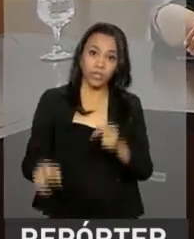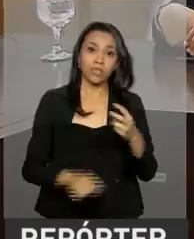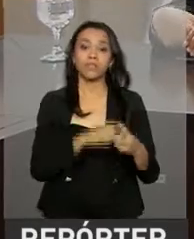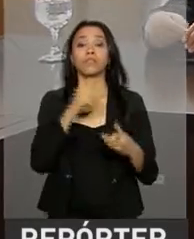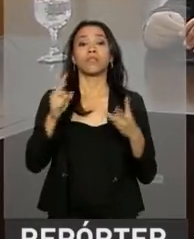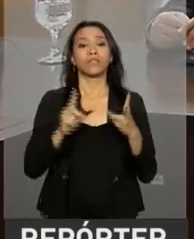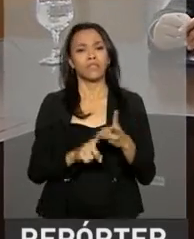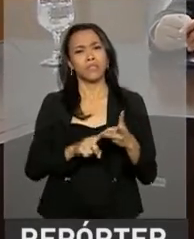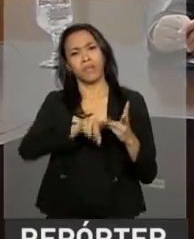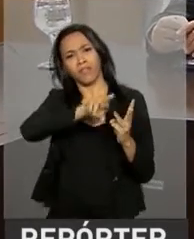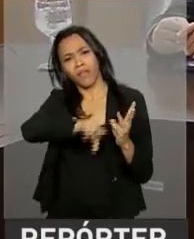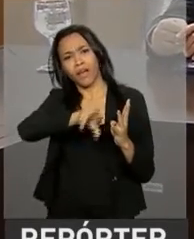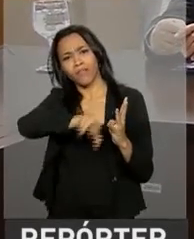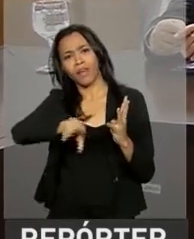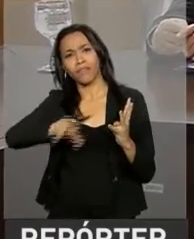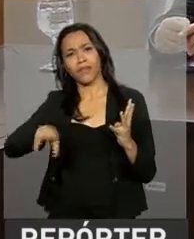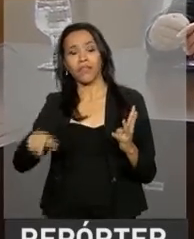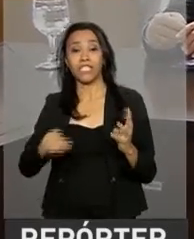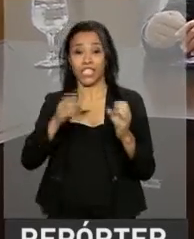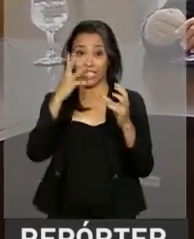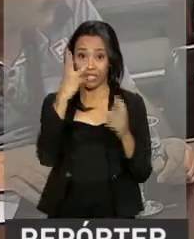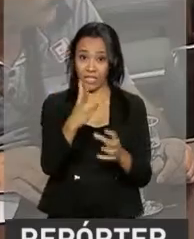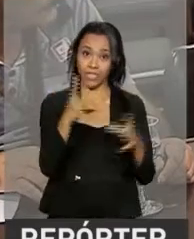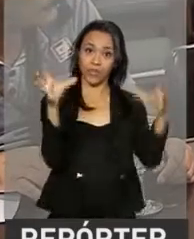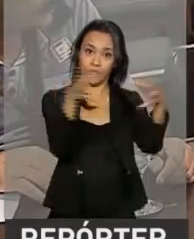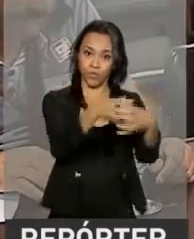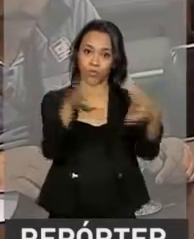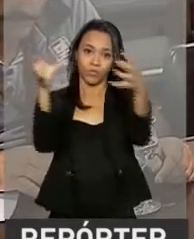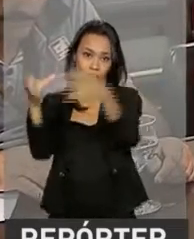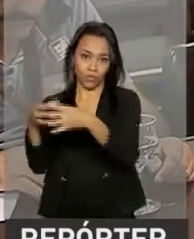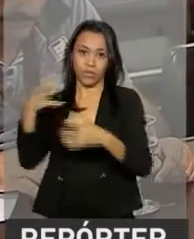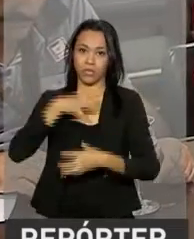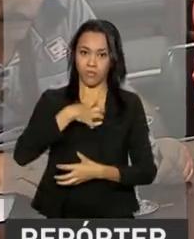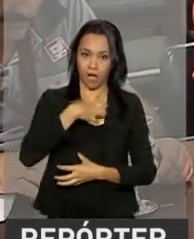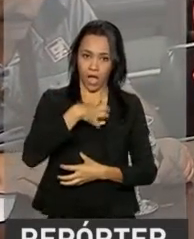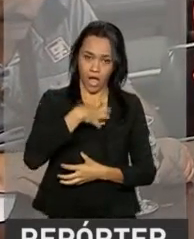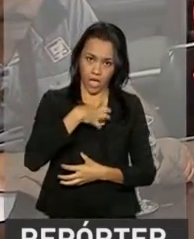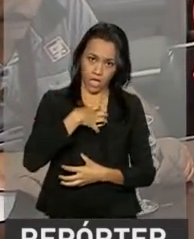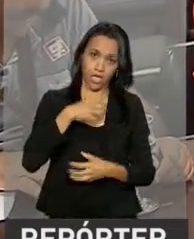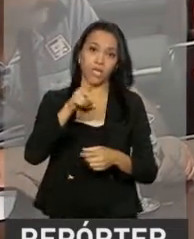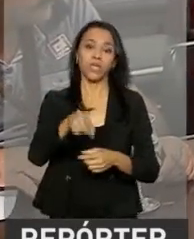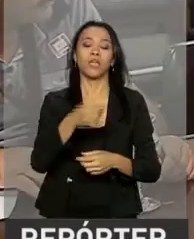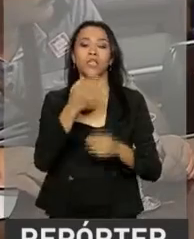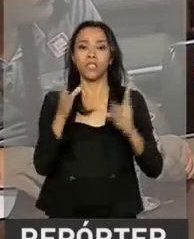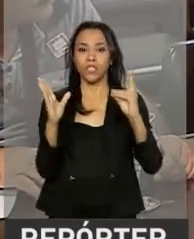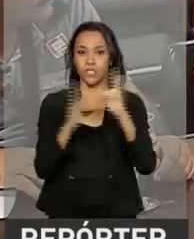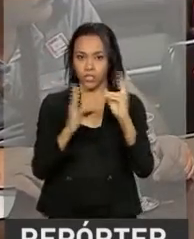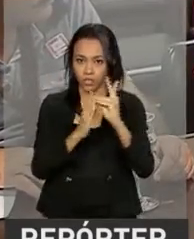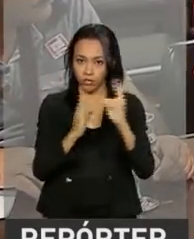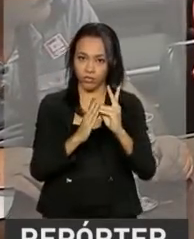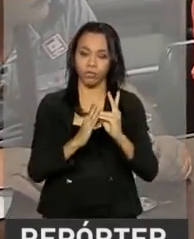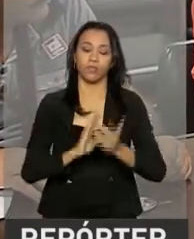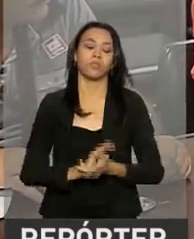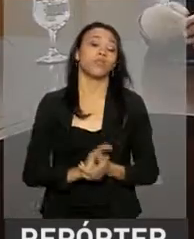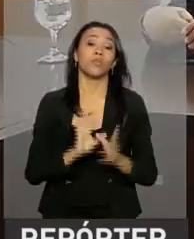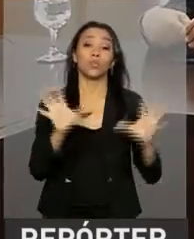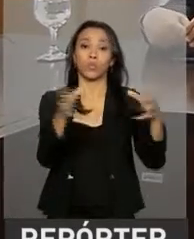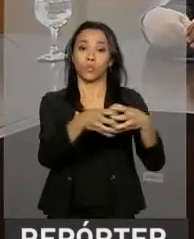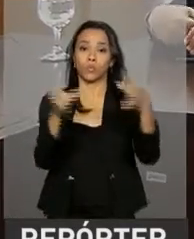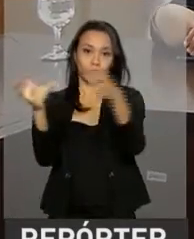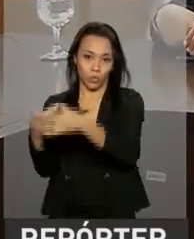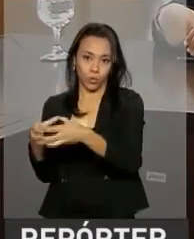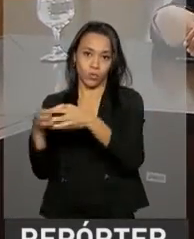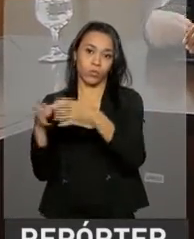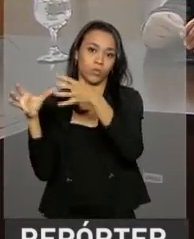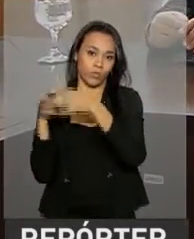além de representantes de três etnias da bahia os tumbala pataxó e tupinambá os indígenas fizeram